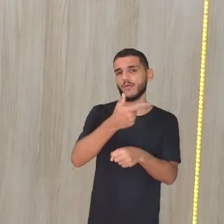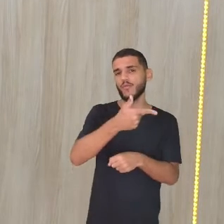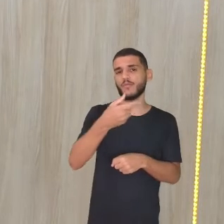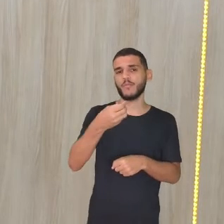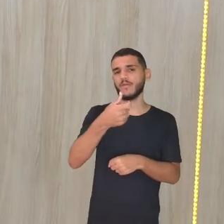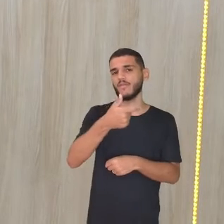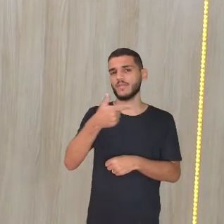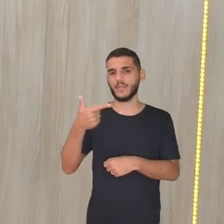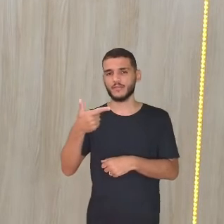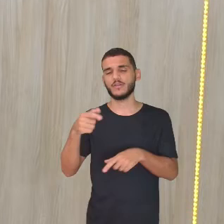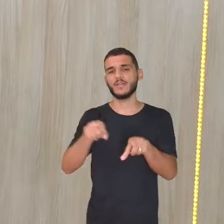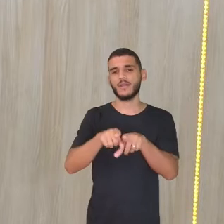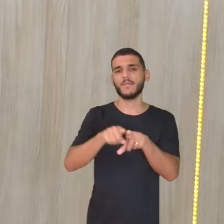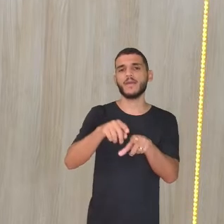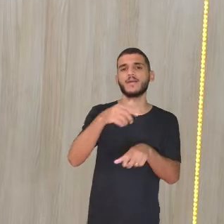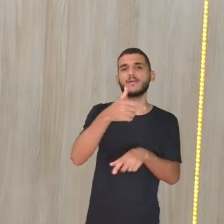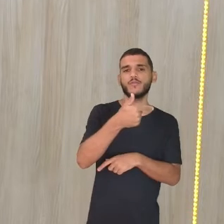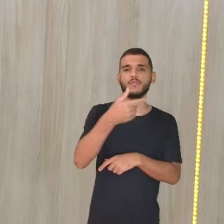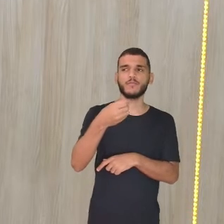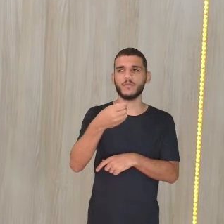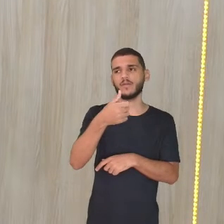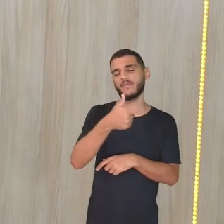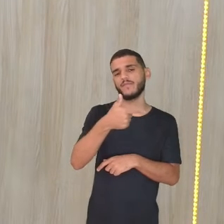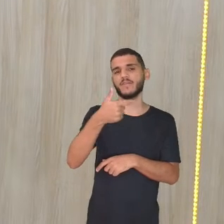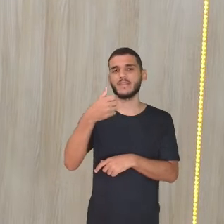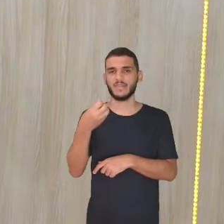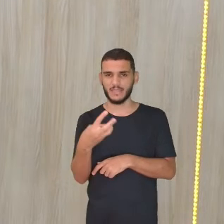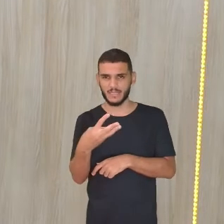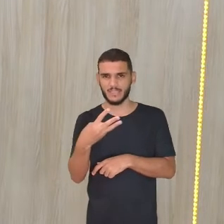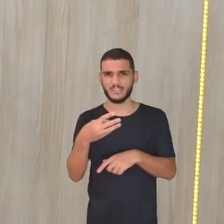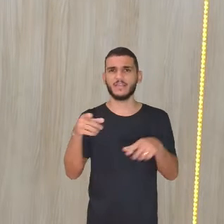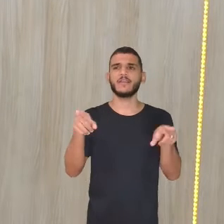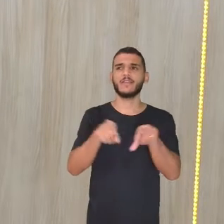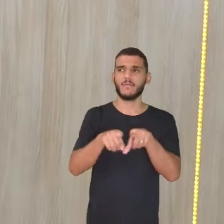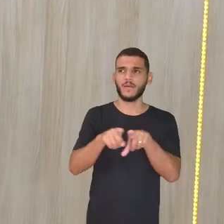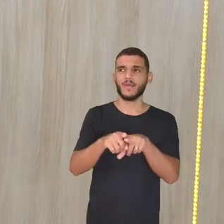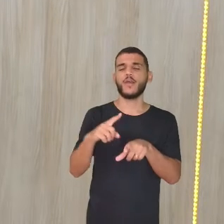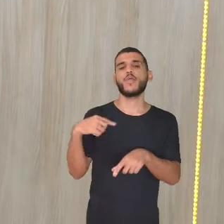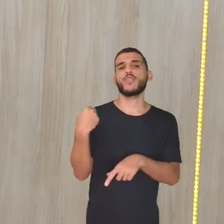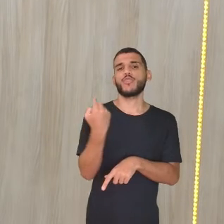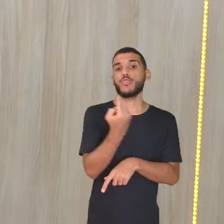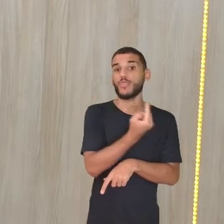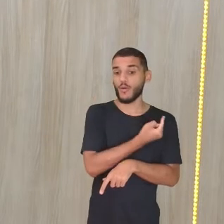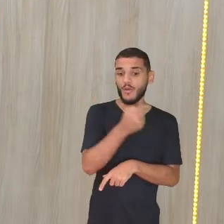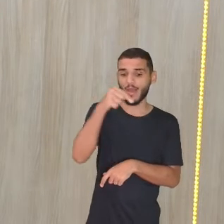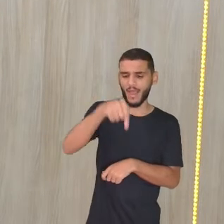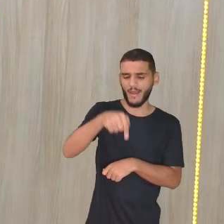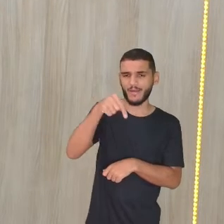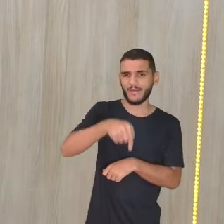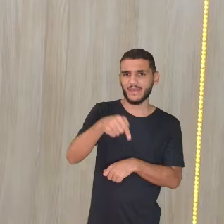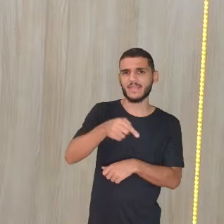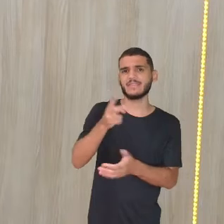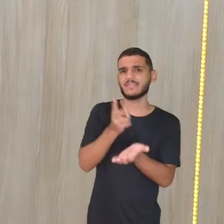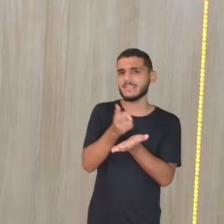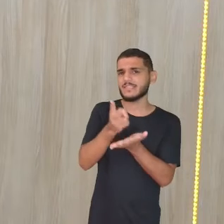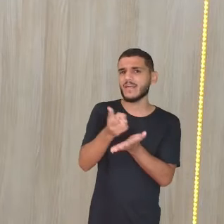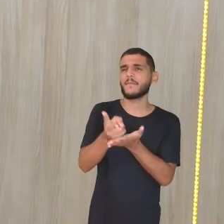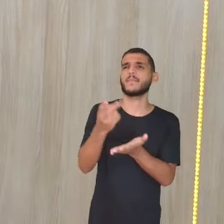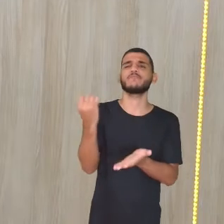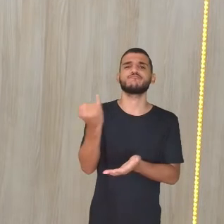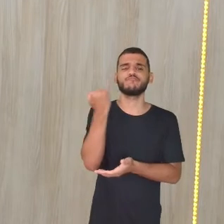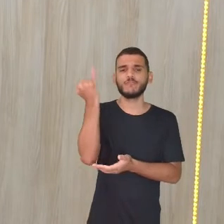acredito que 2023 estaremos fazendo esse trabalho que é tão importante e precioso, que é